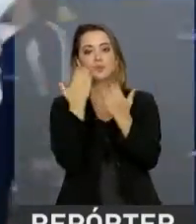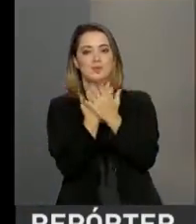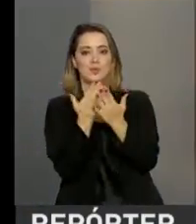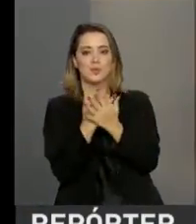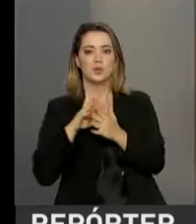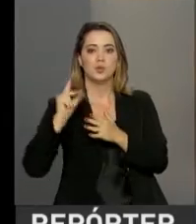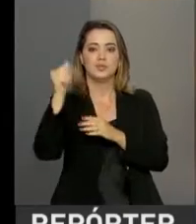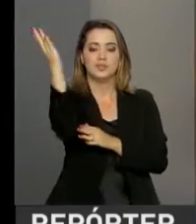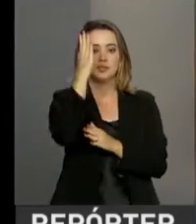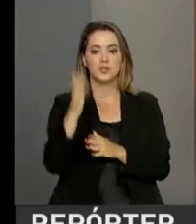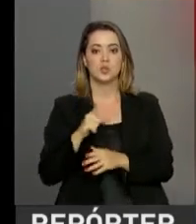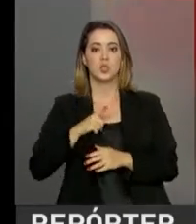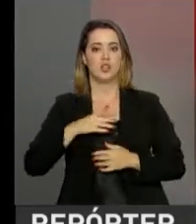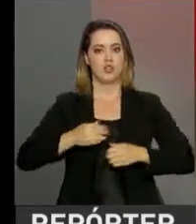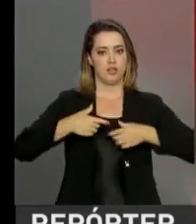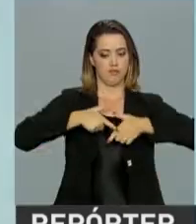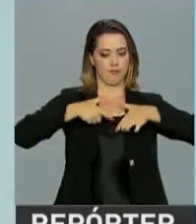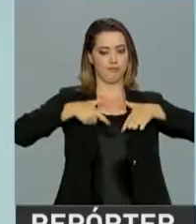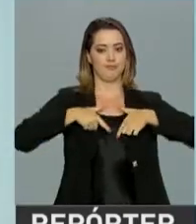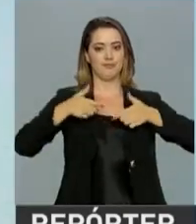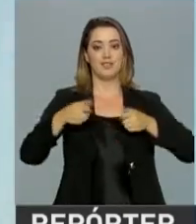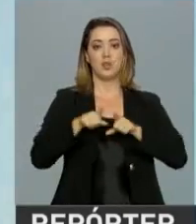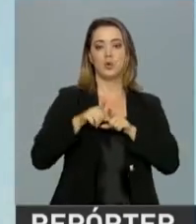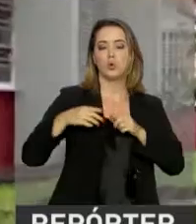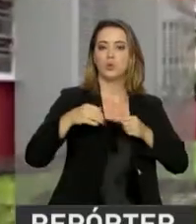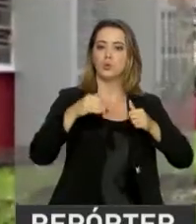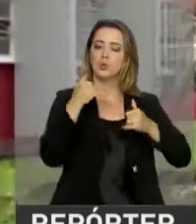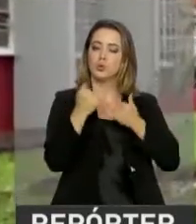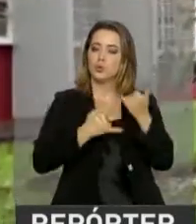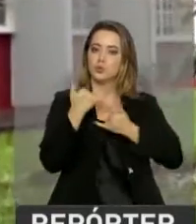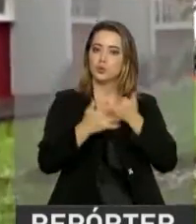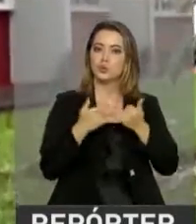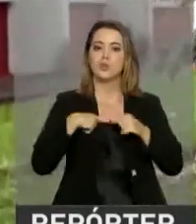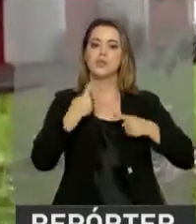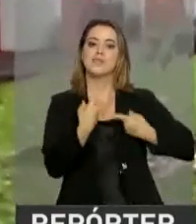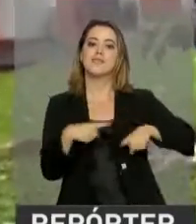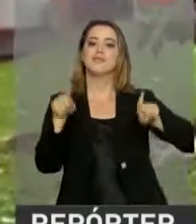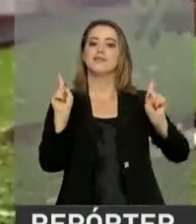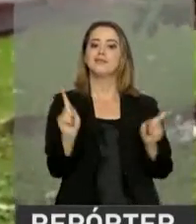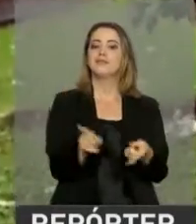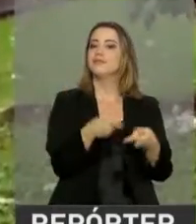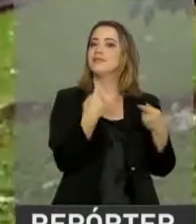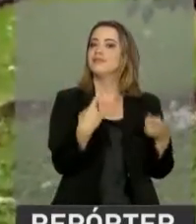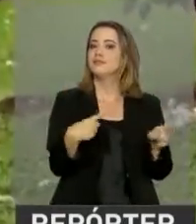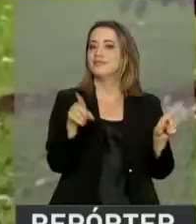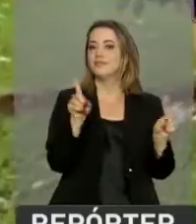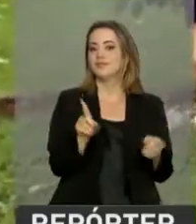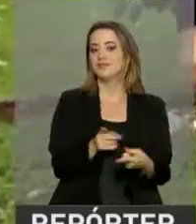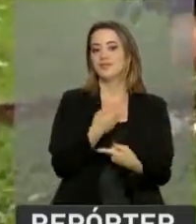Brasil. Super-heróis, jogos, desenhos e até uma música.